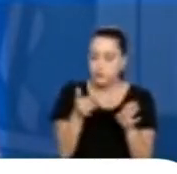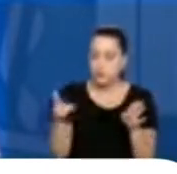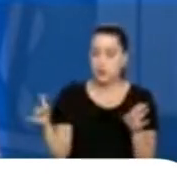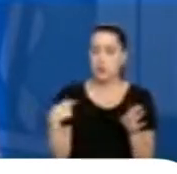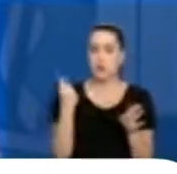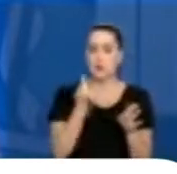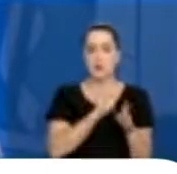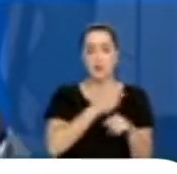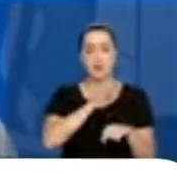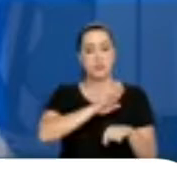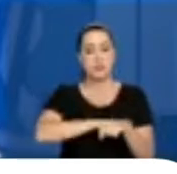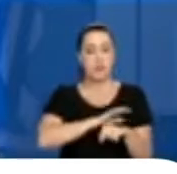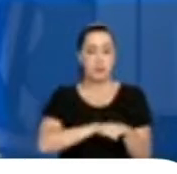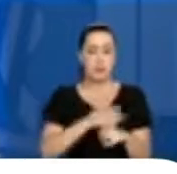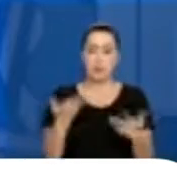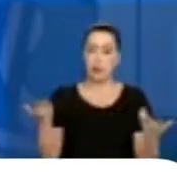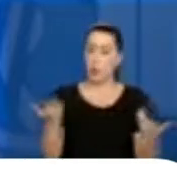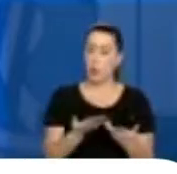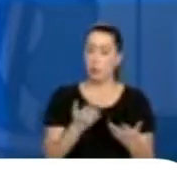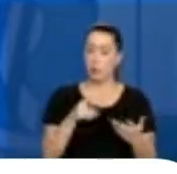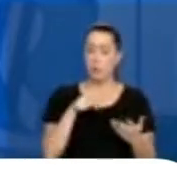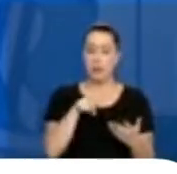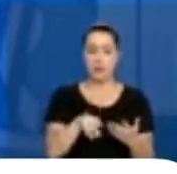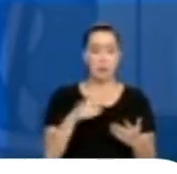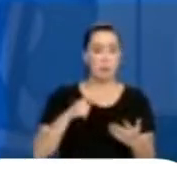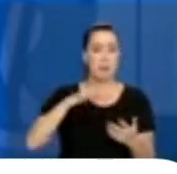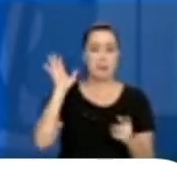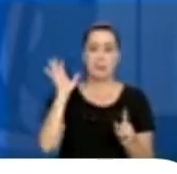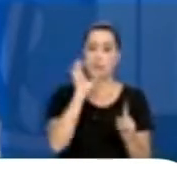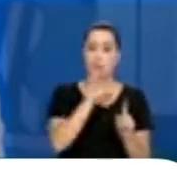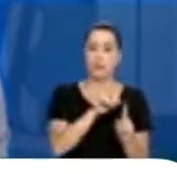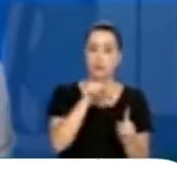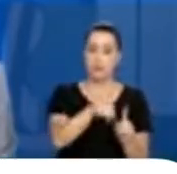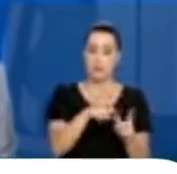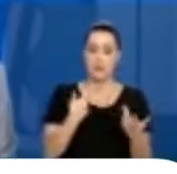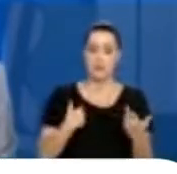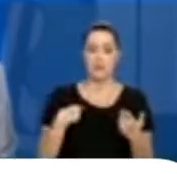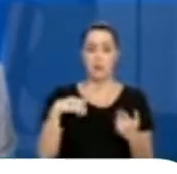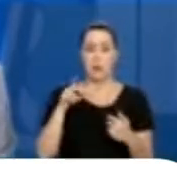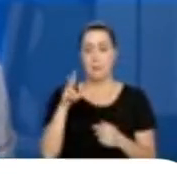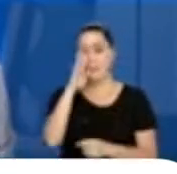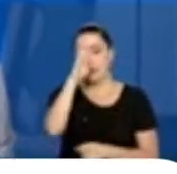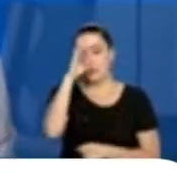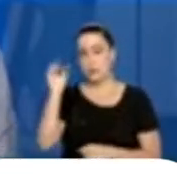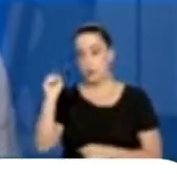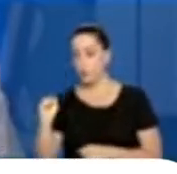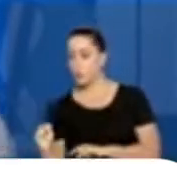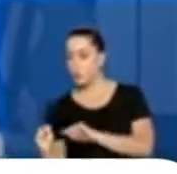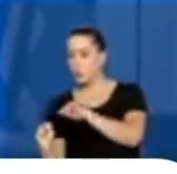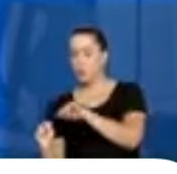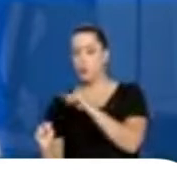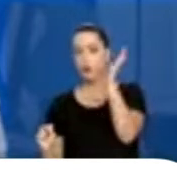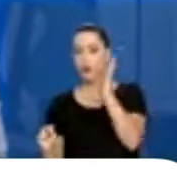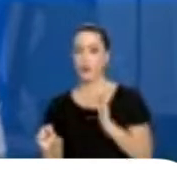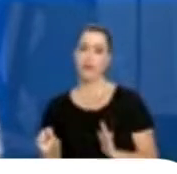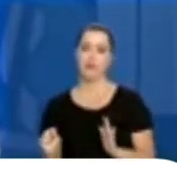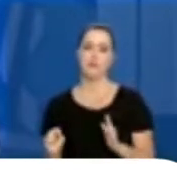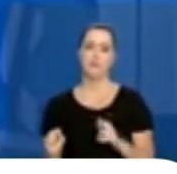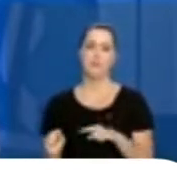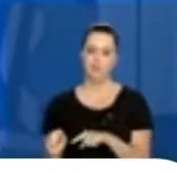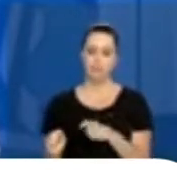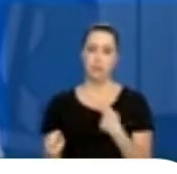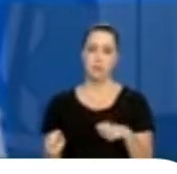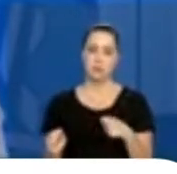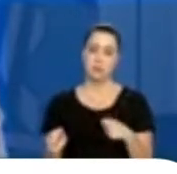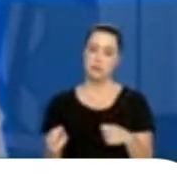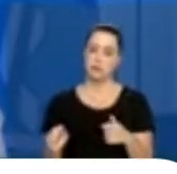sazonalidade mais intensa, principalmente na região sul do Brasil. Pode passar, Renato? E, nesse